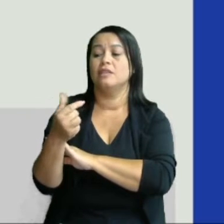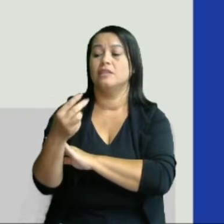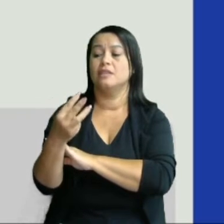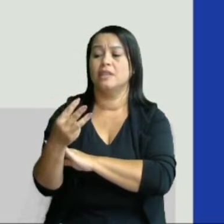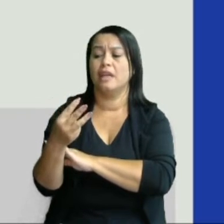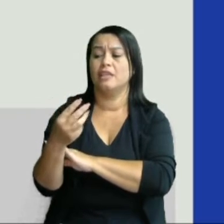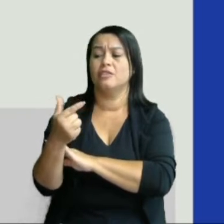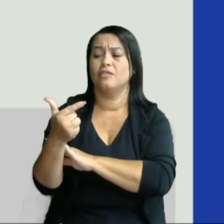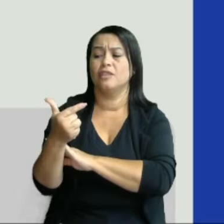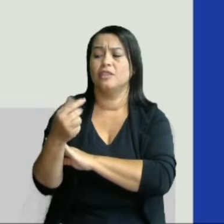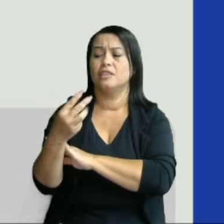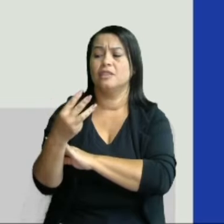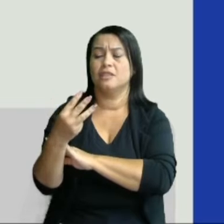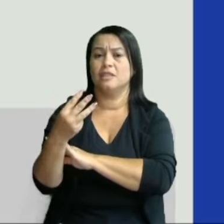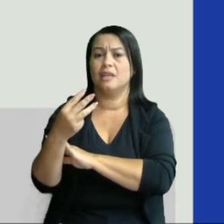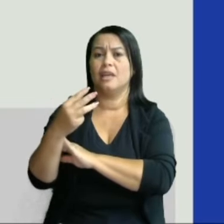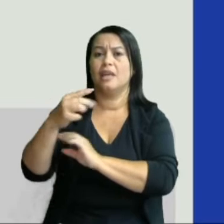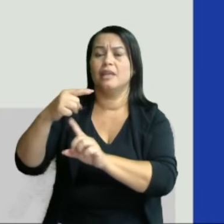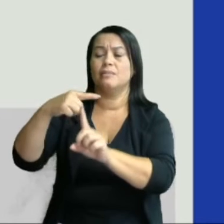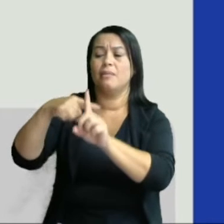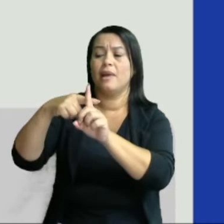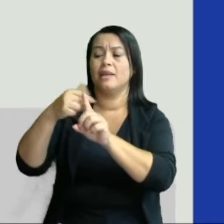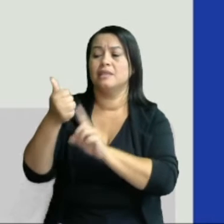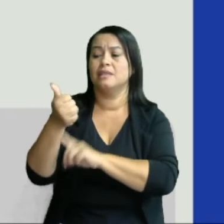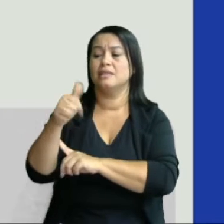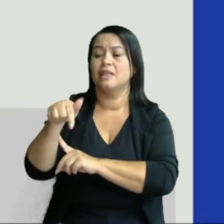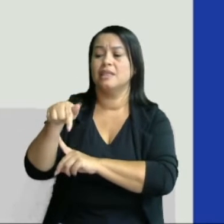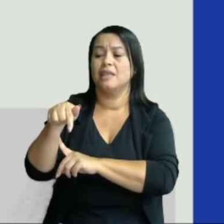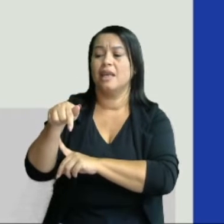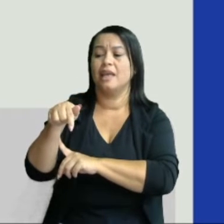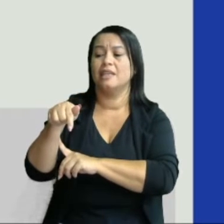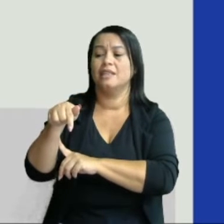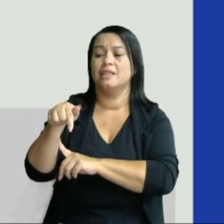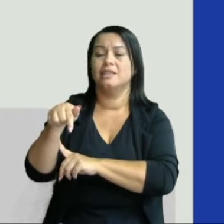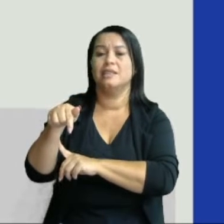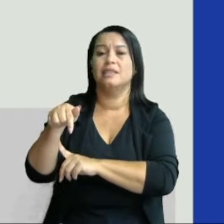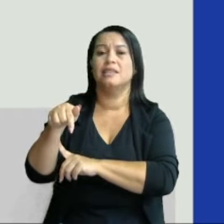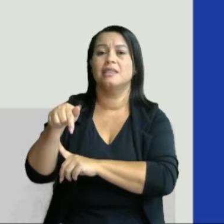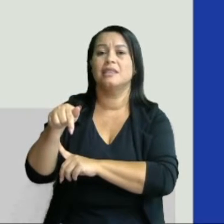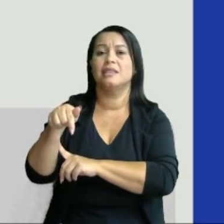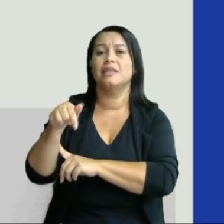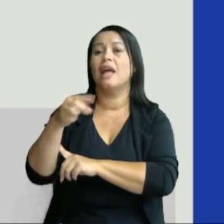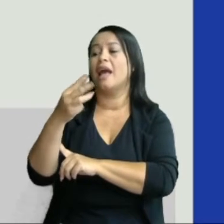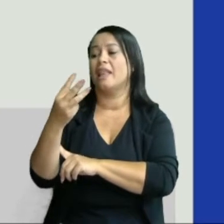23. 23 mais 17, quanto dá a gente?